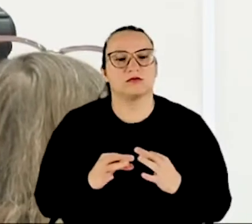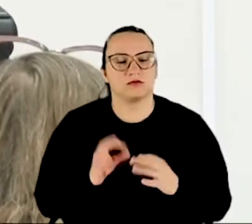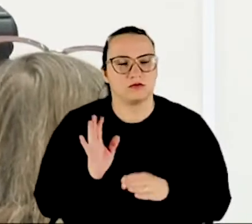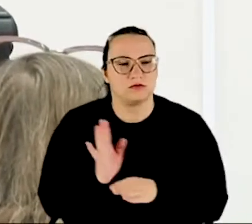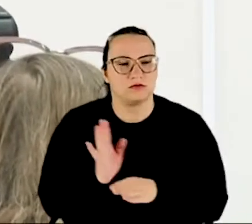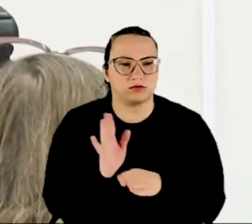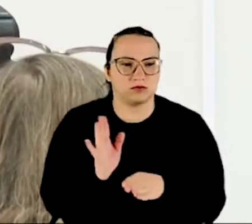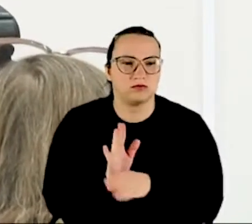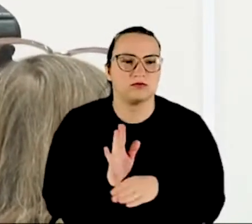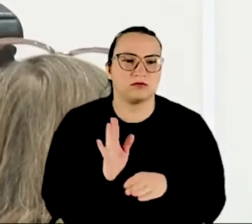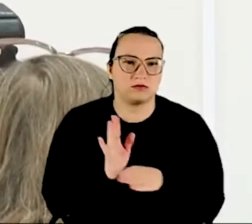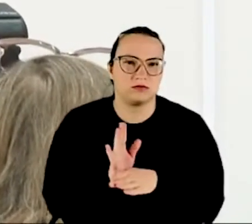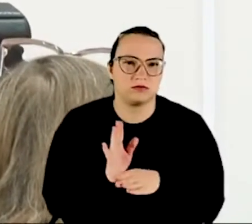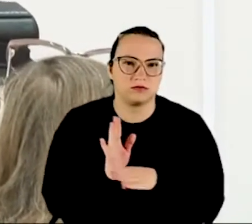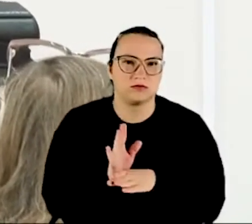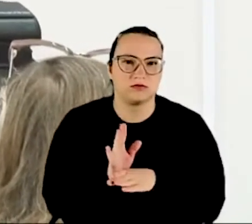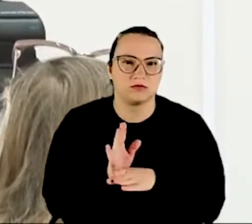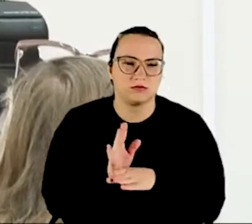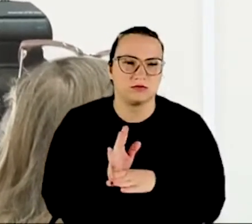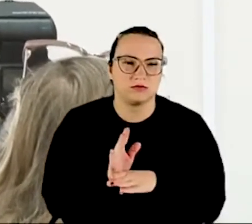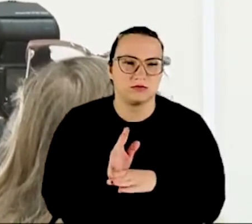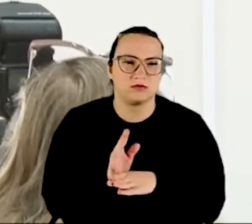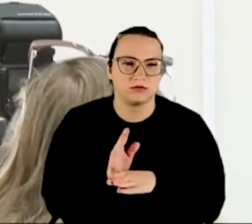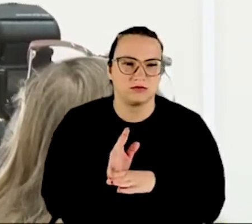contribuindo muito aí, né,